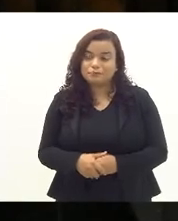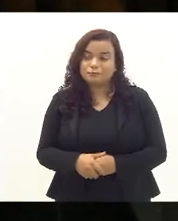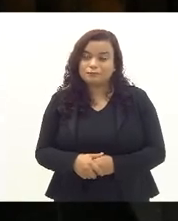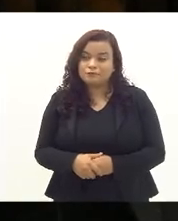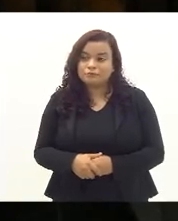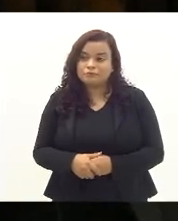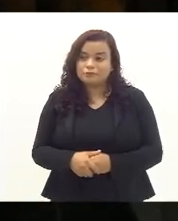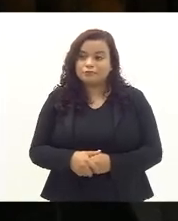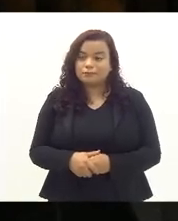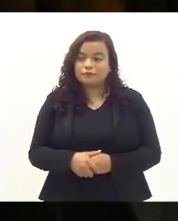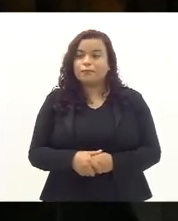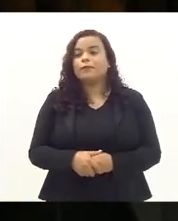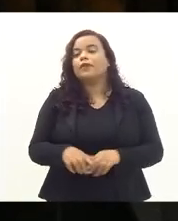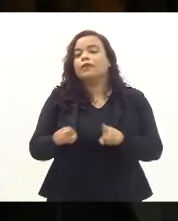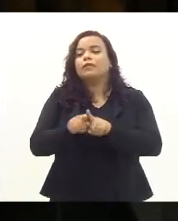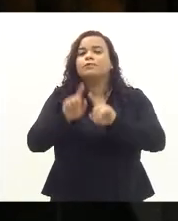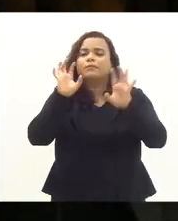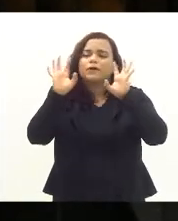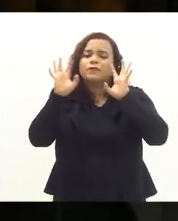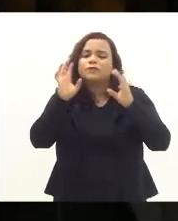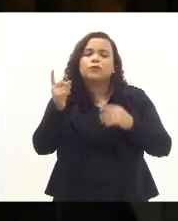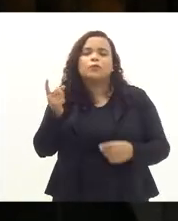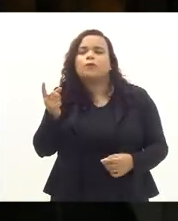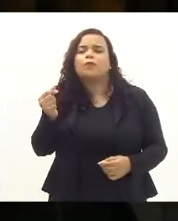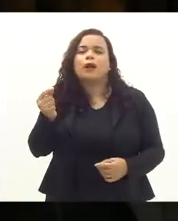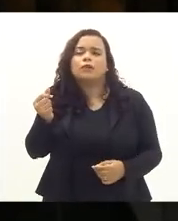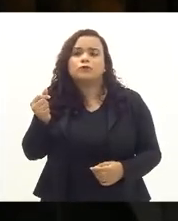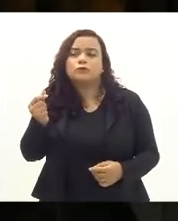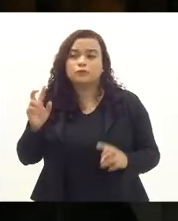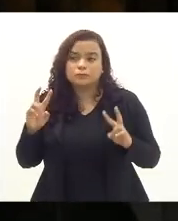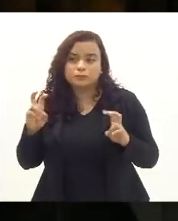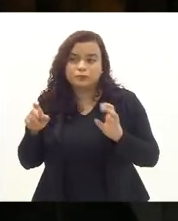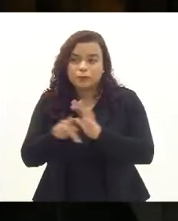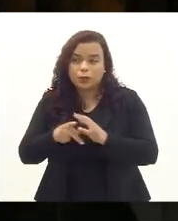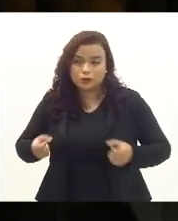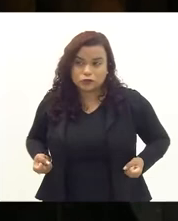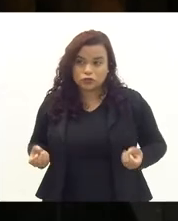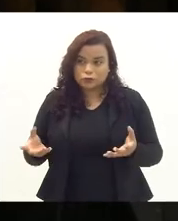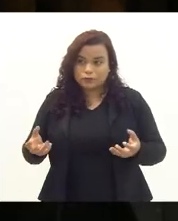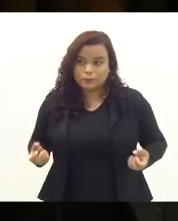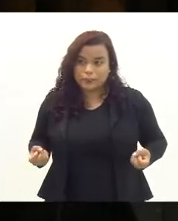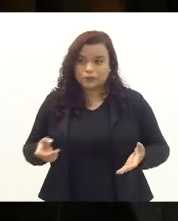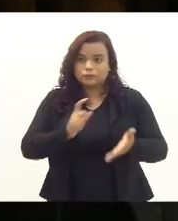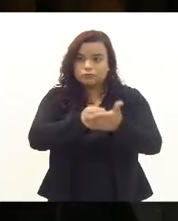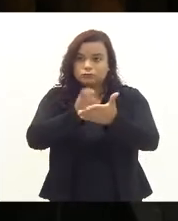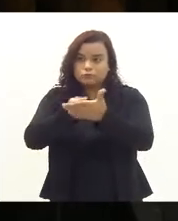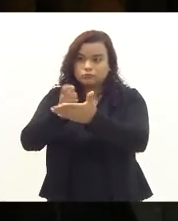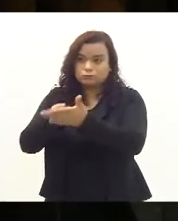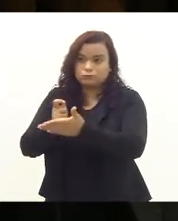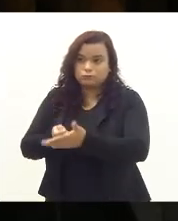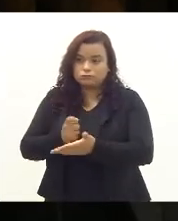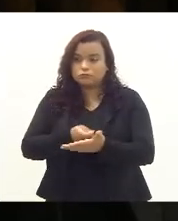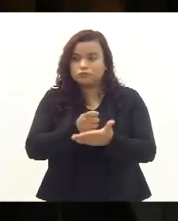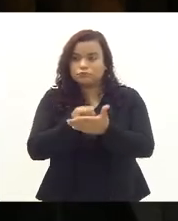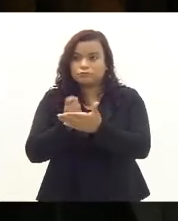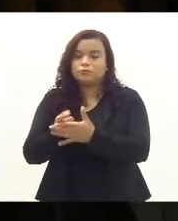Ah e quanto está previsto a despesa de pessoal praticamente